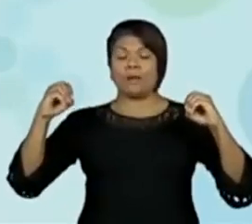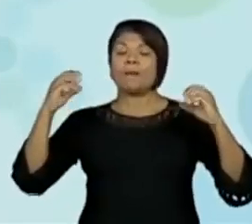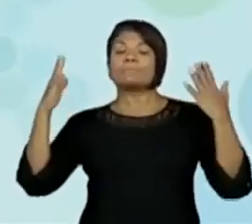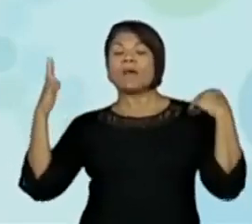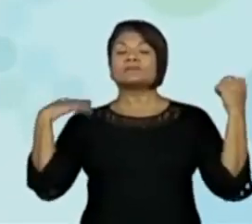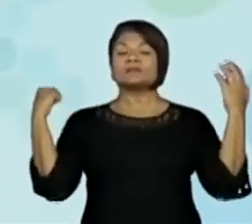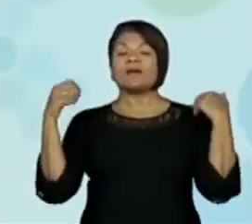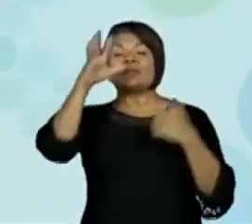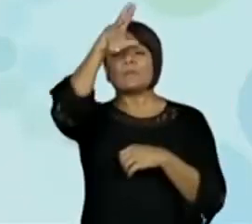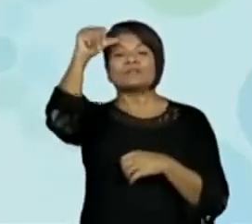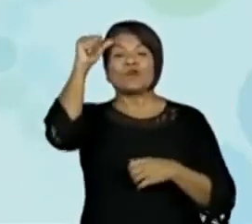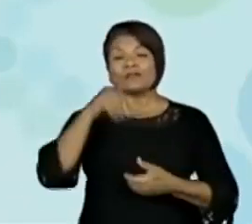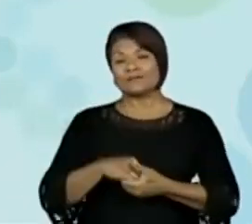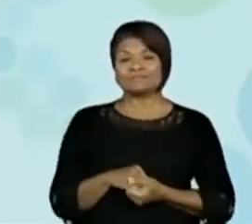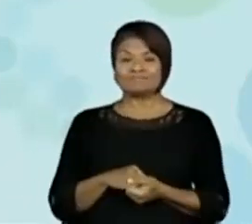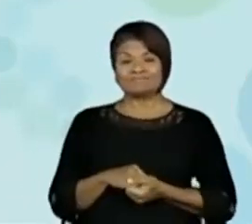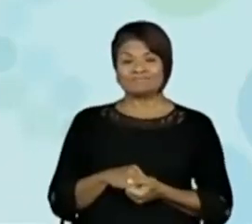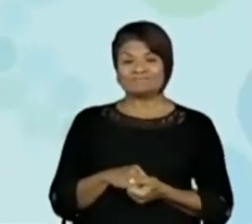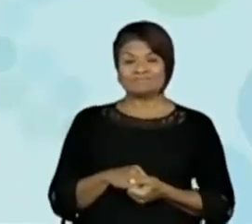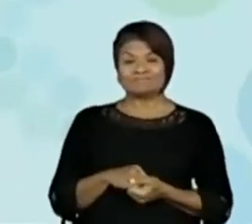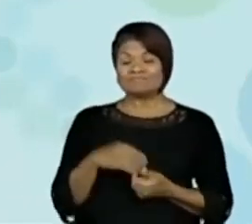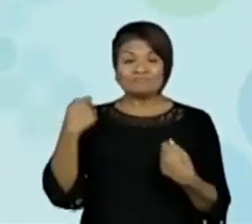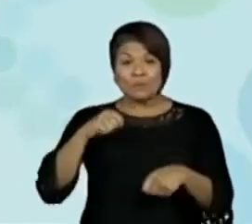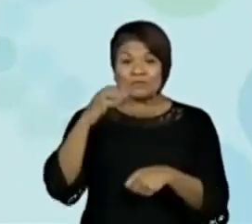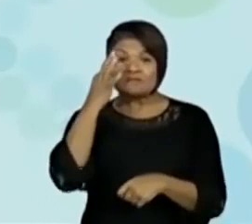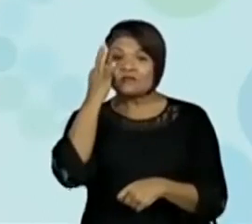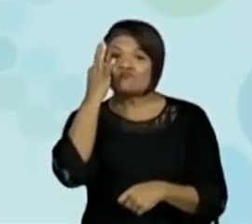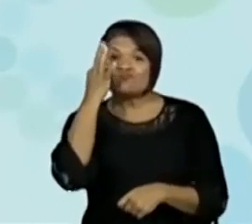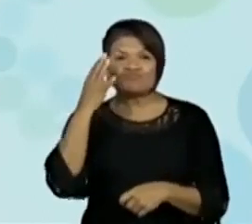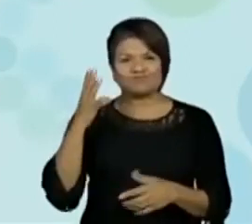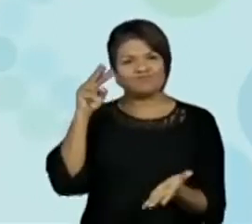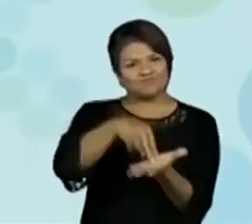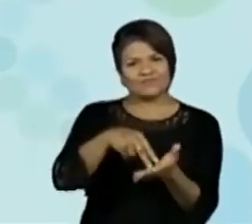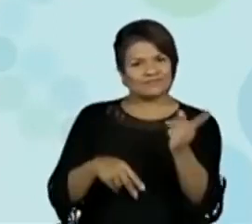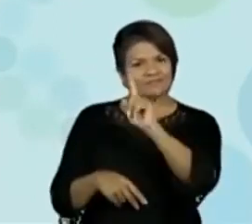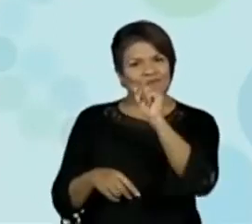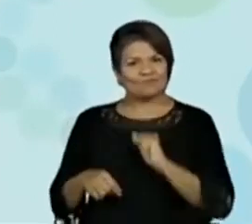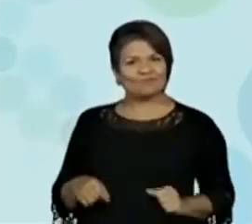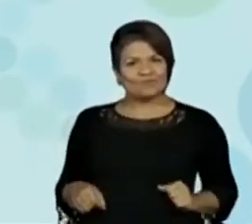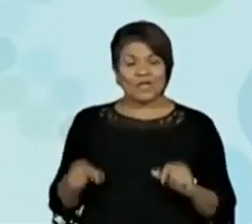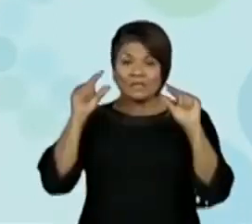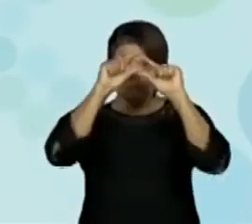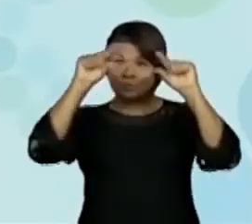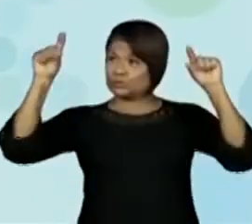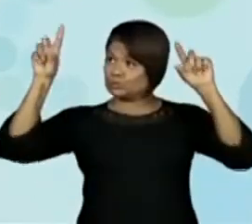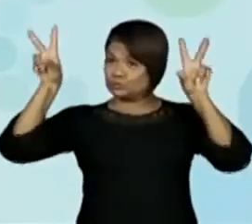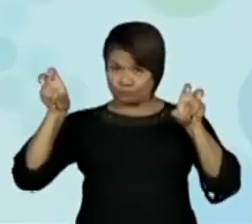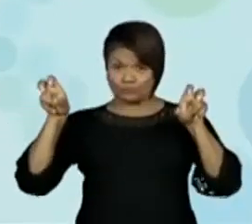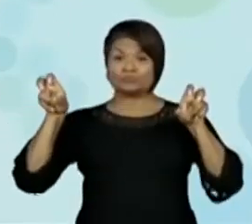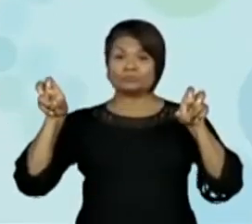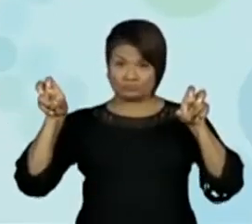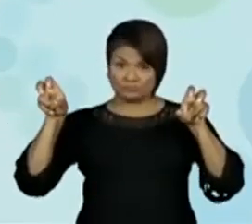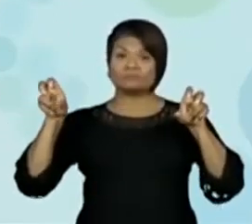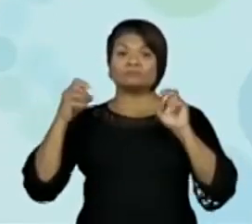com o título, com esse começo da notícia. O que será que essa notícia vai trazer para